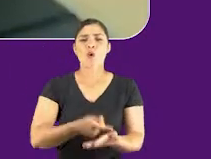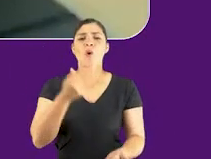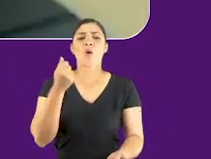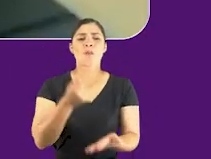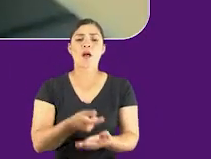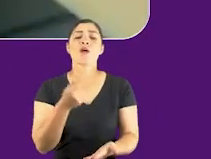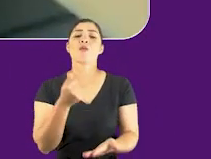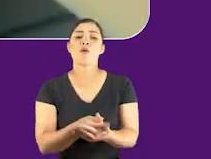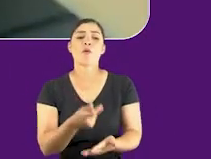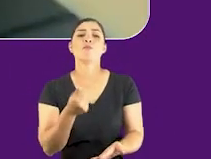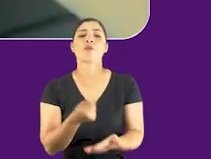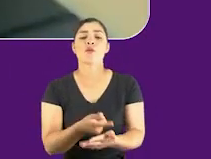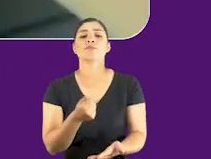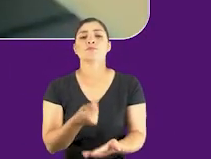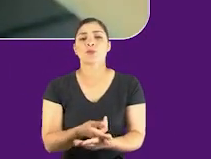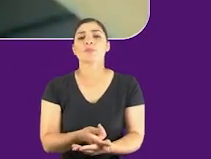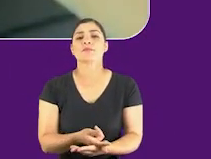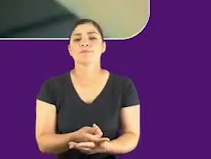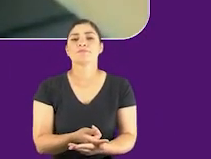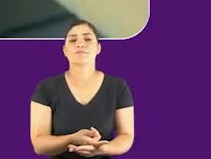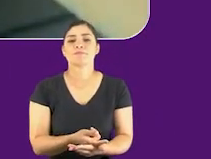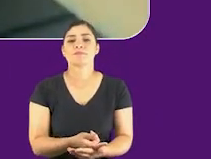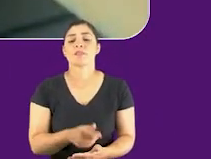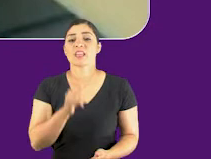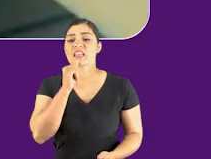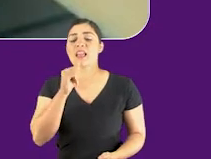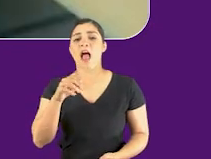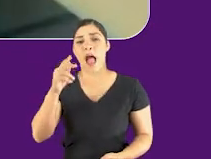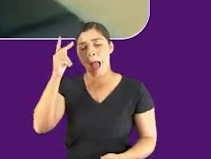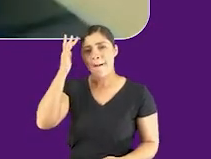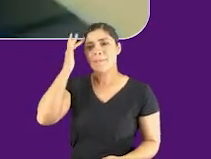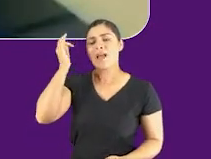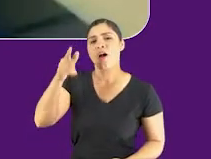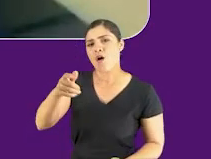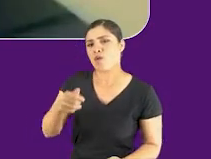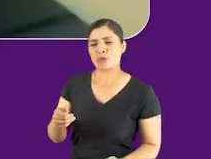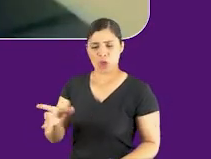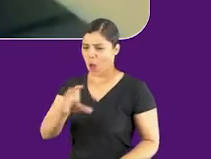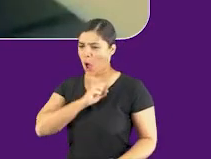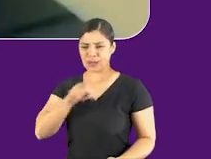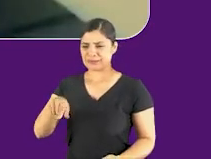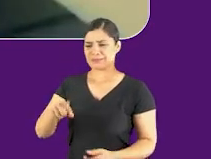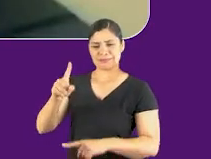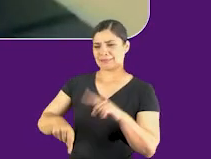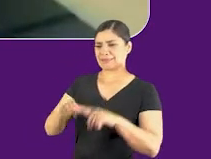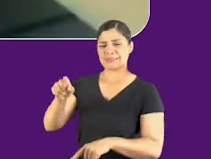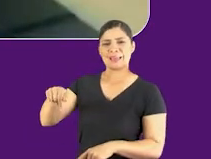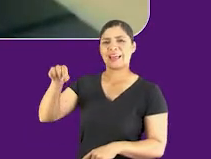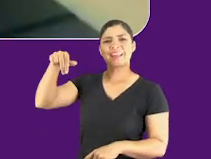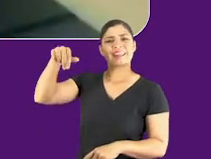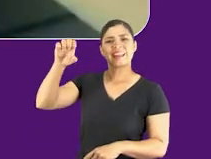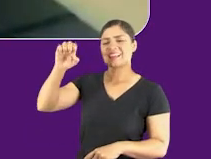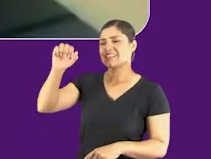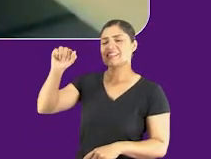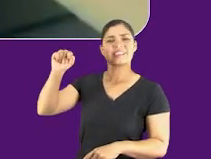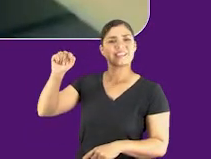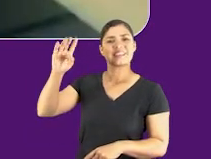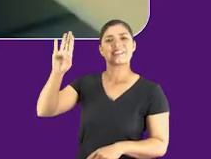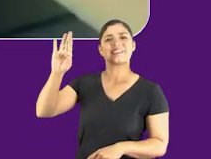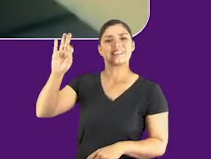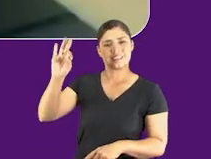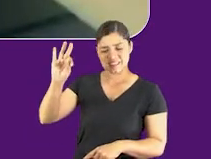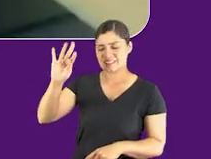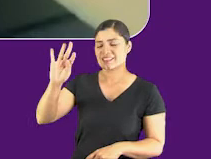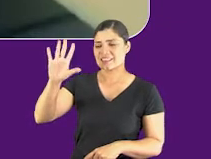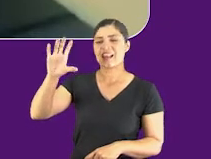amanhã se você for comprar se eu já não comprar bom então é uma é uma liberdade muito muito grande uma